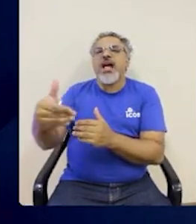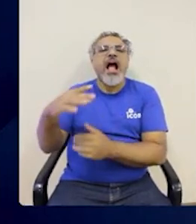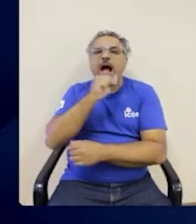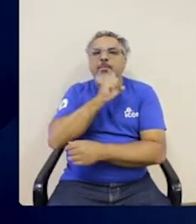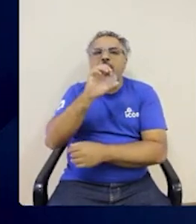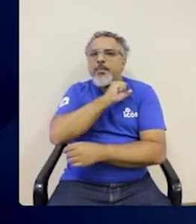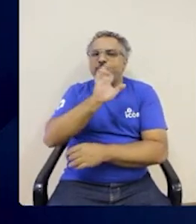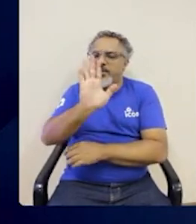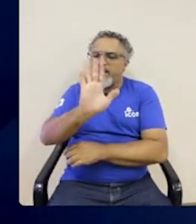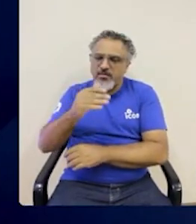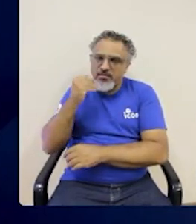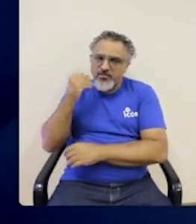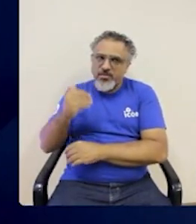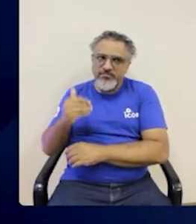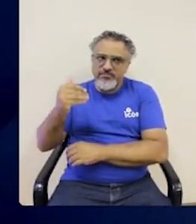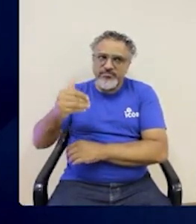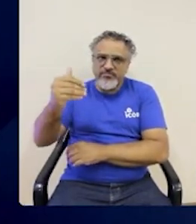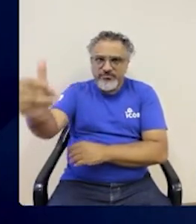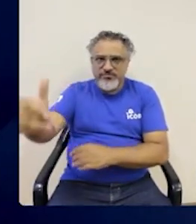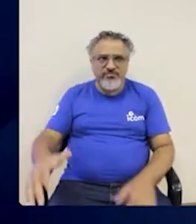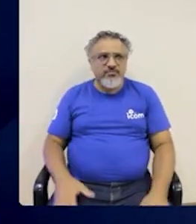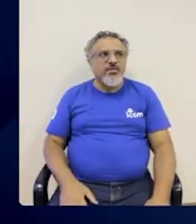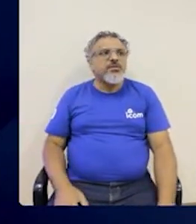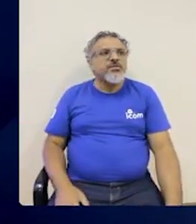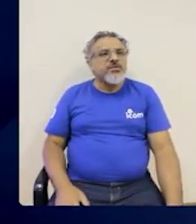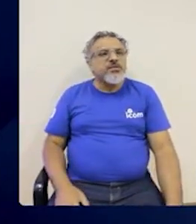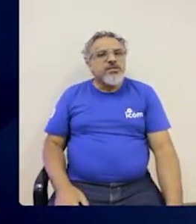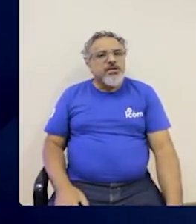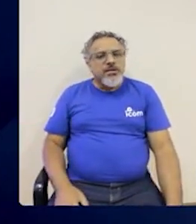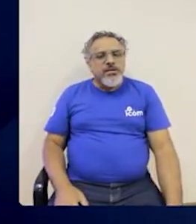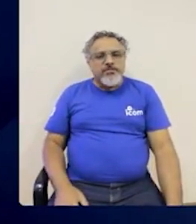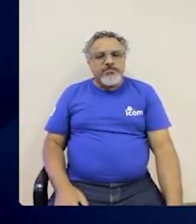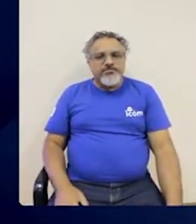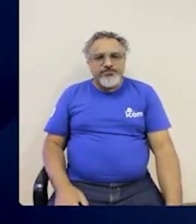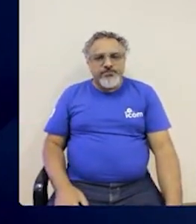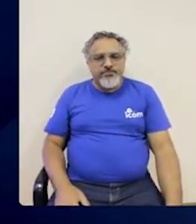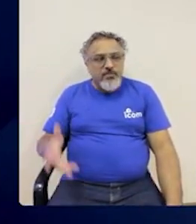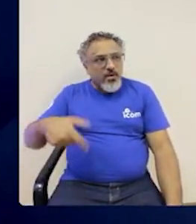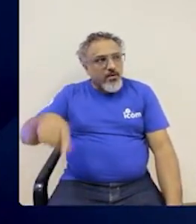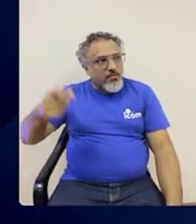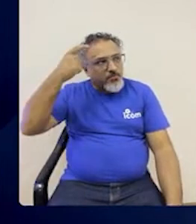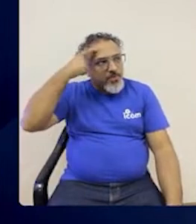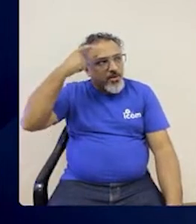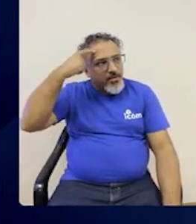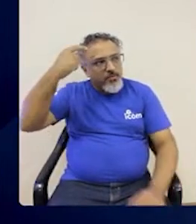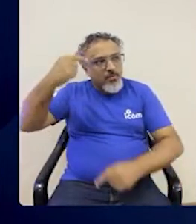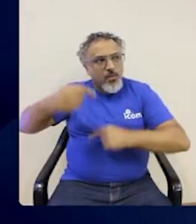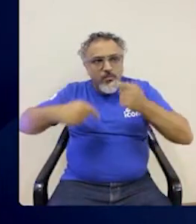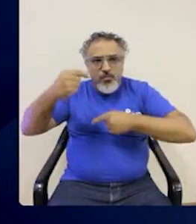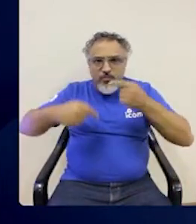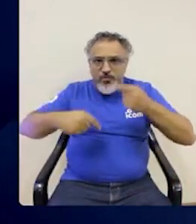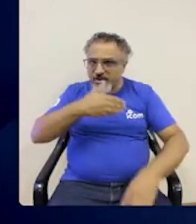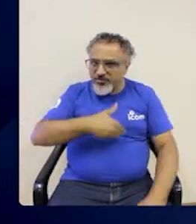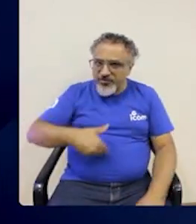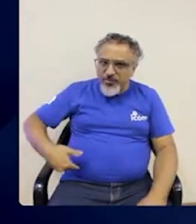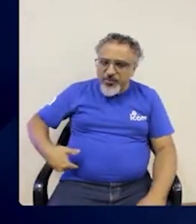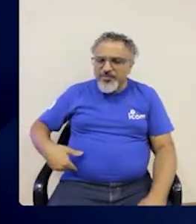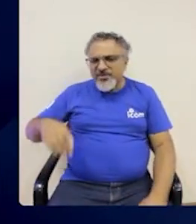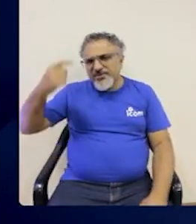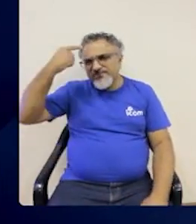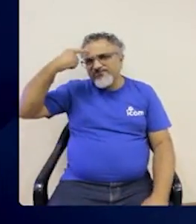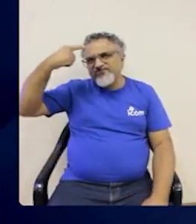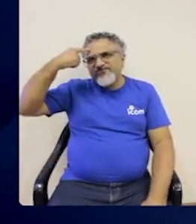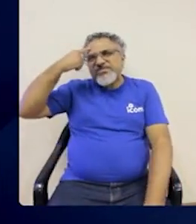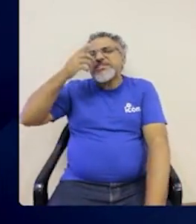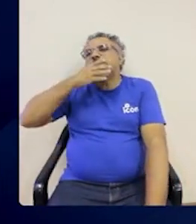de tempo. E aí, geralmente, quando a gente pensa numa política pública, na implantação de uma política pública,